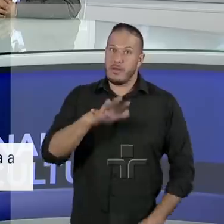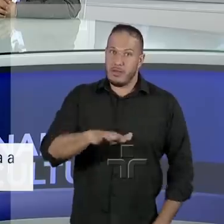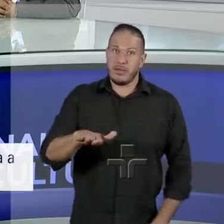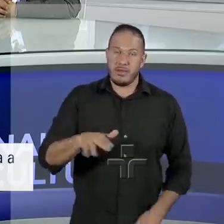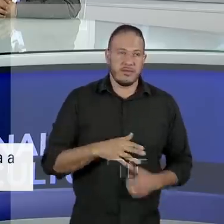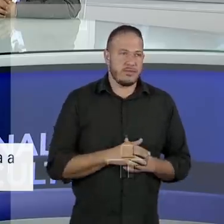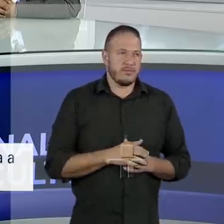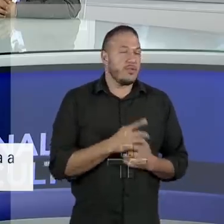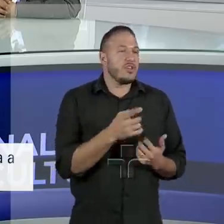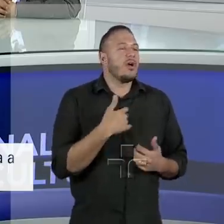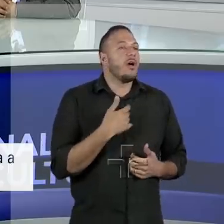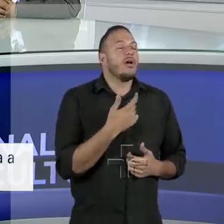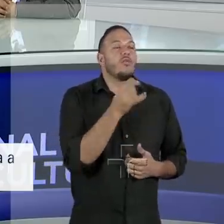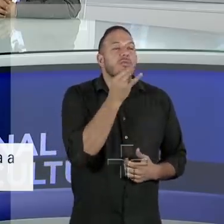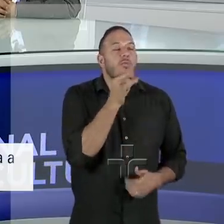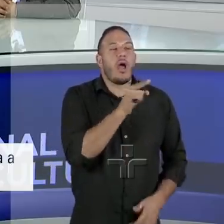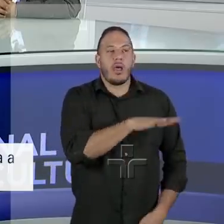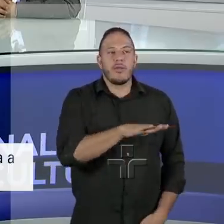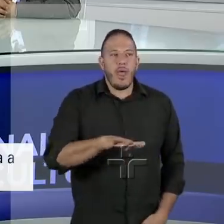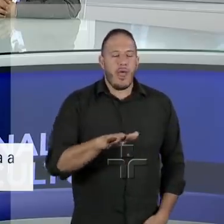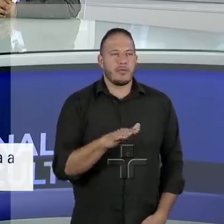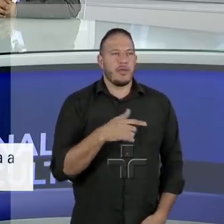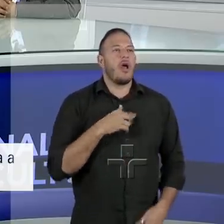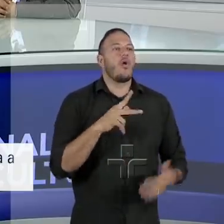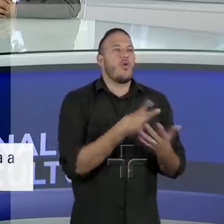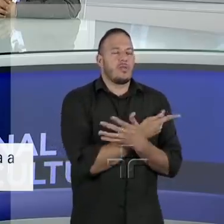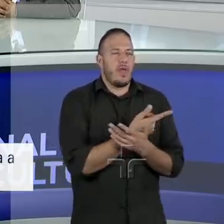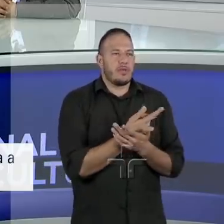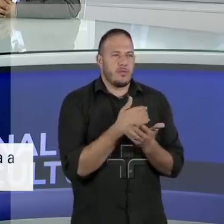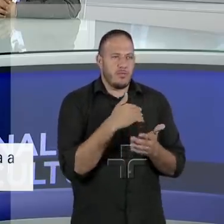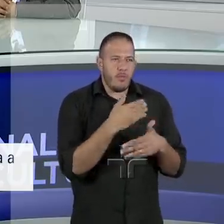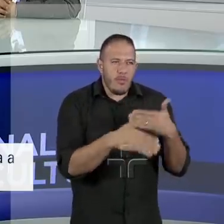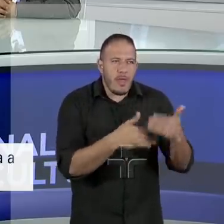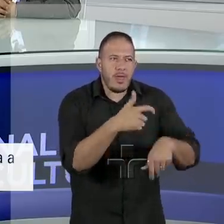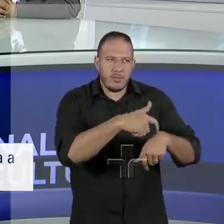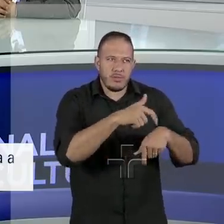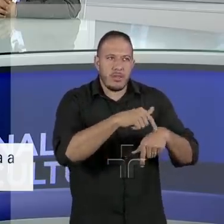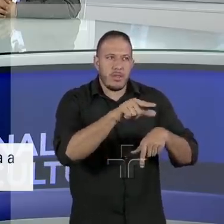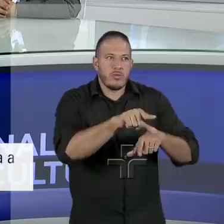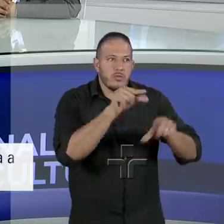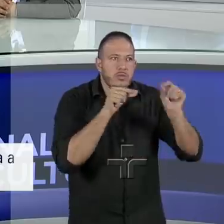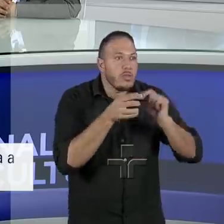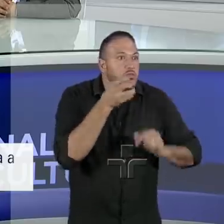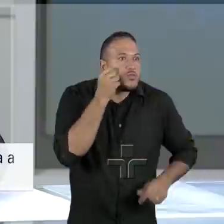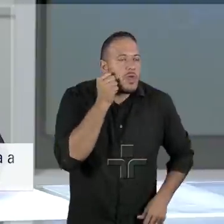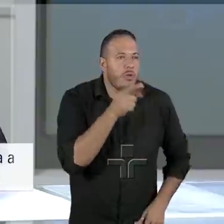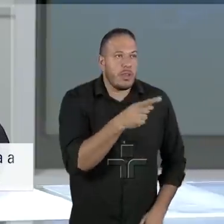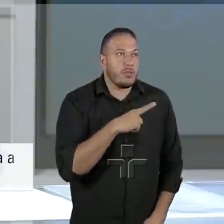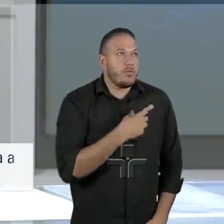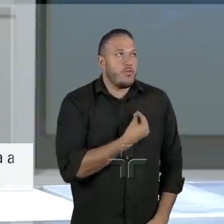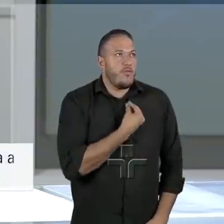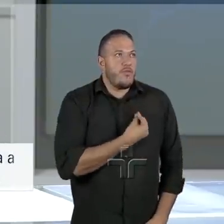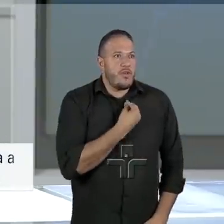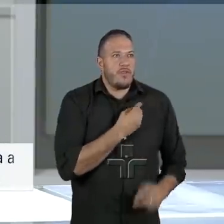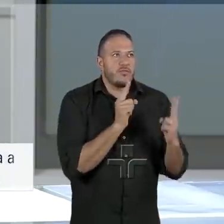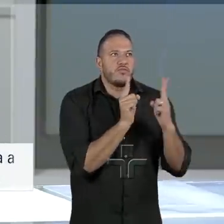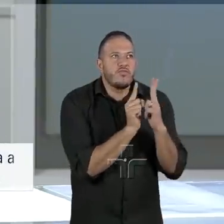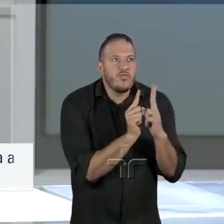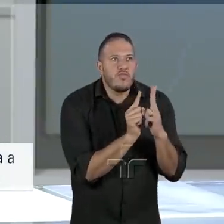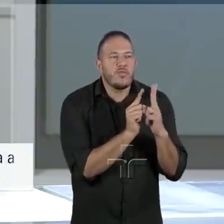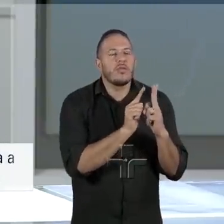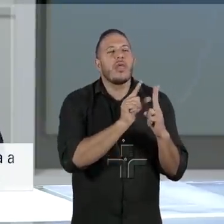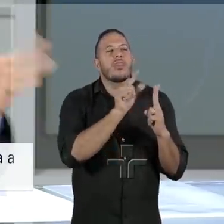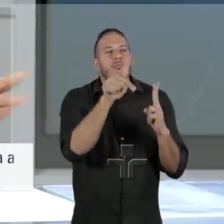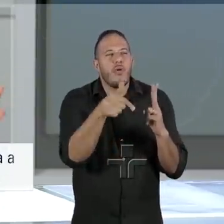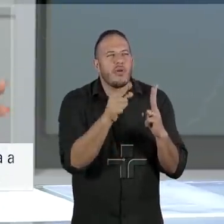exposição, quando uma criança é submetida a um processo de adoção, que ela tem um convívio com um casal, que depois o